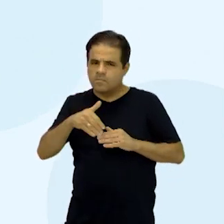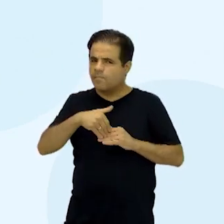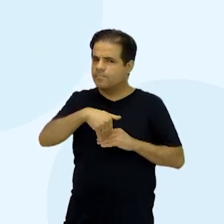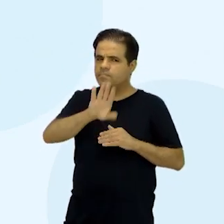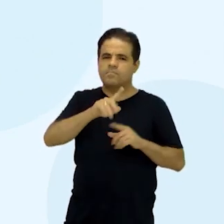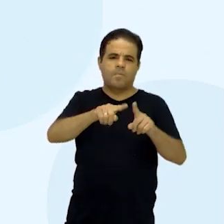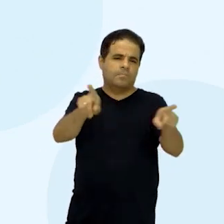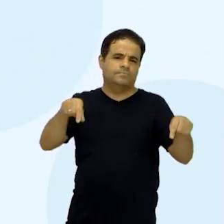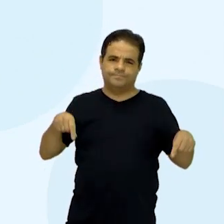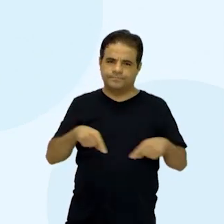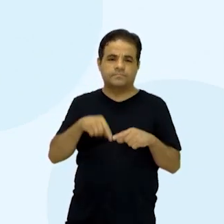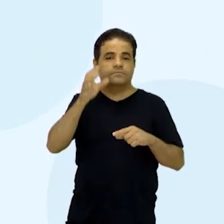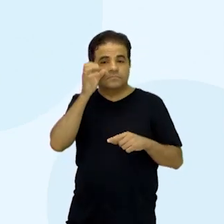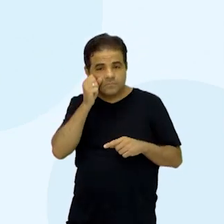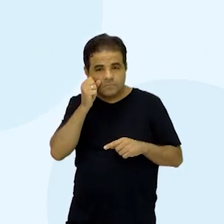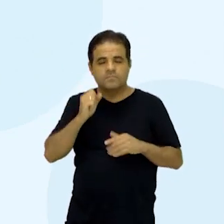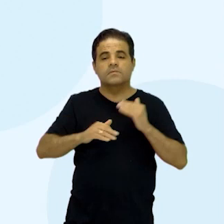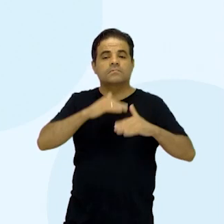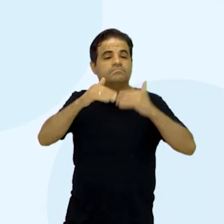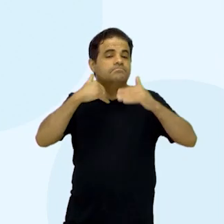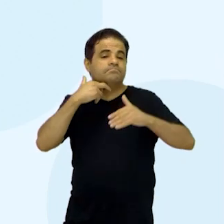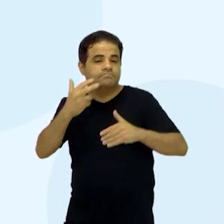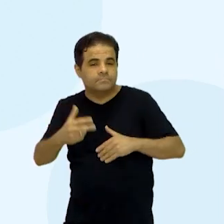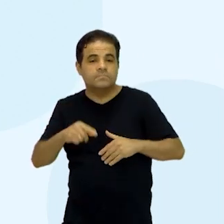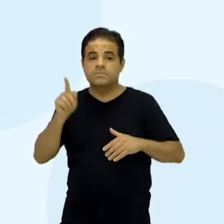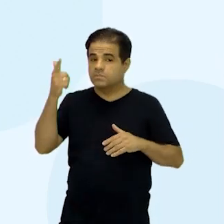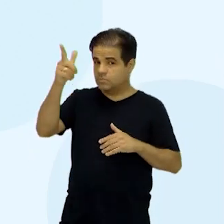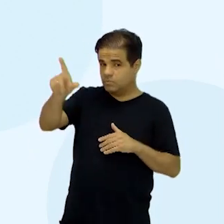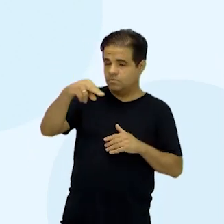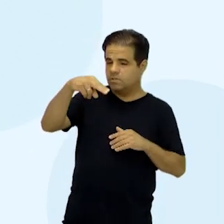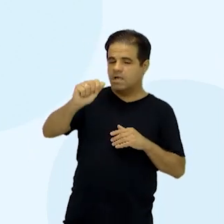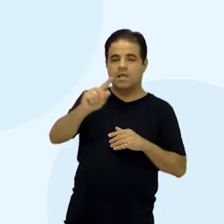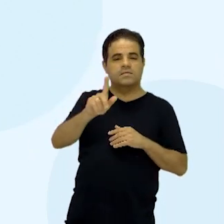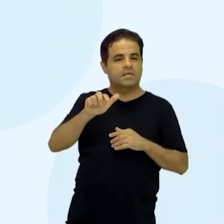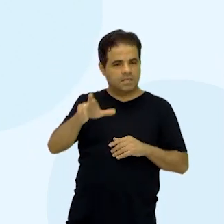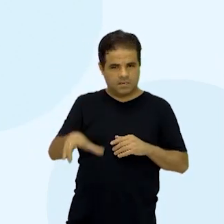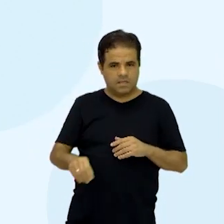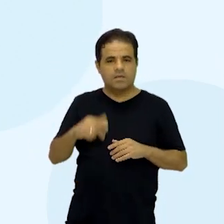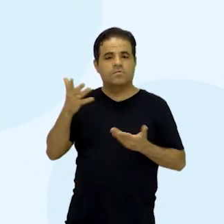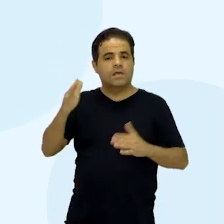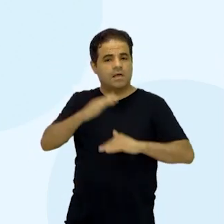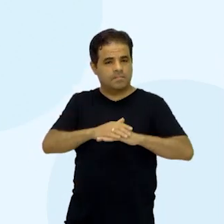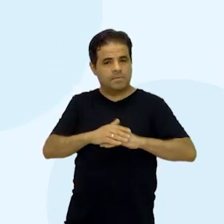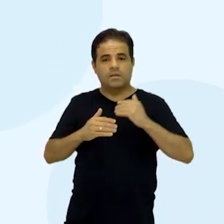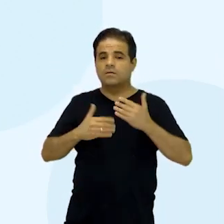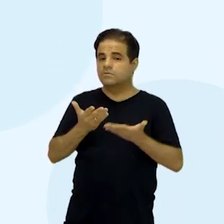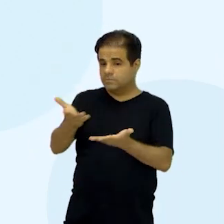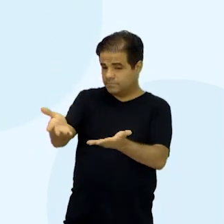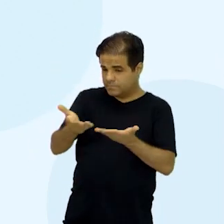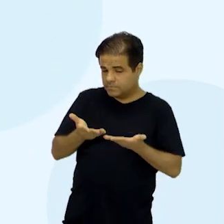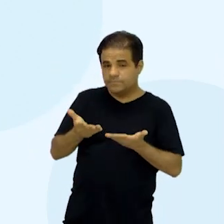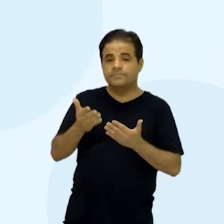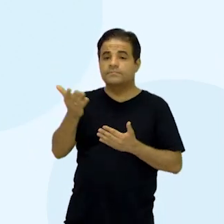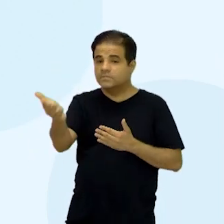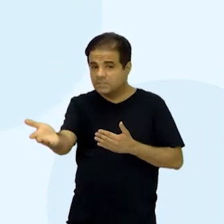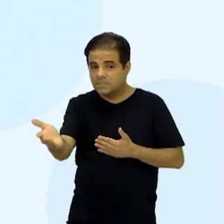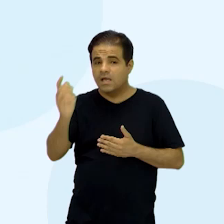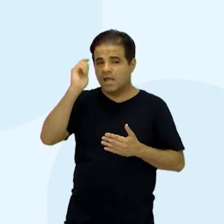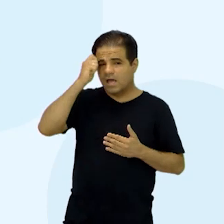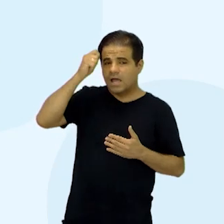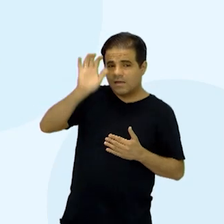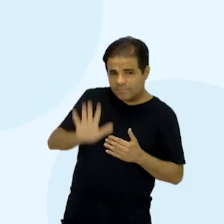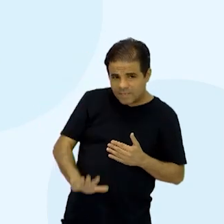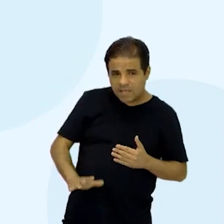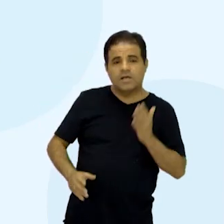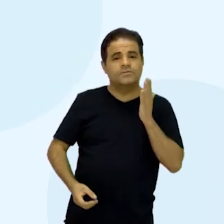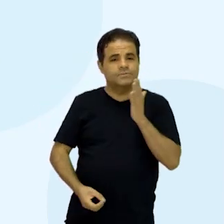que terreno. Ouve a voz do progresso. Este outro nazareno, que a mão te estende e diz, África,